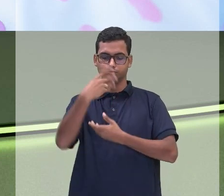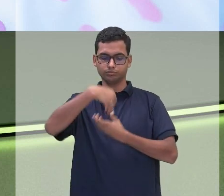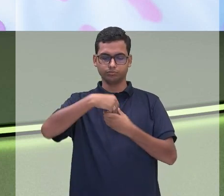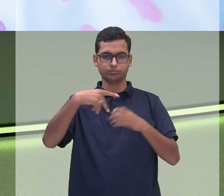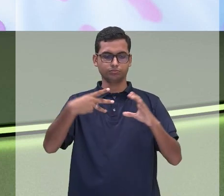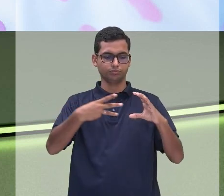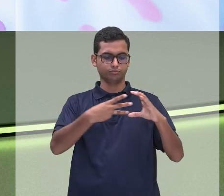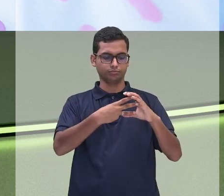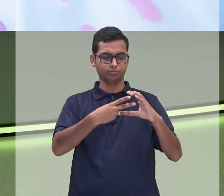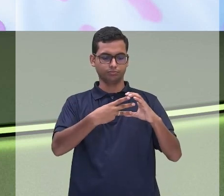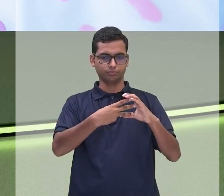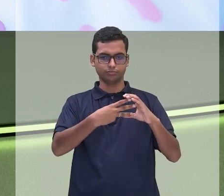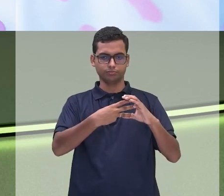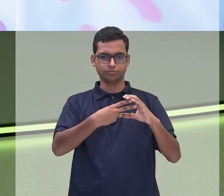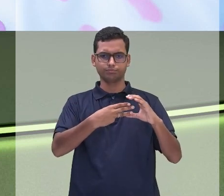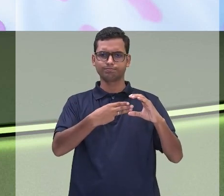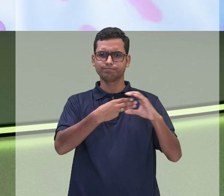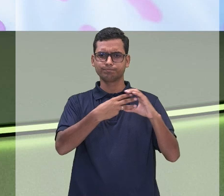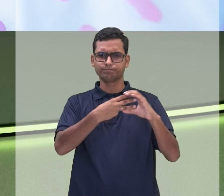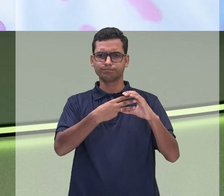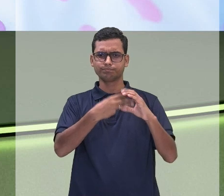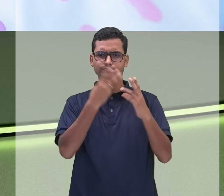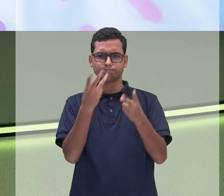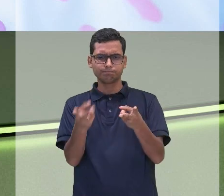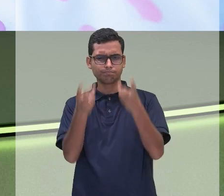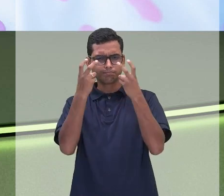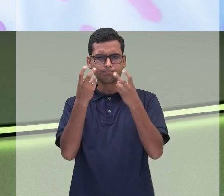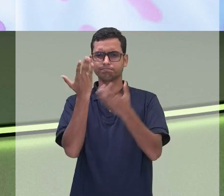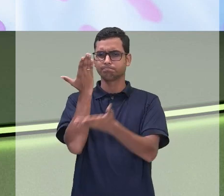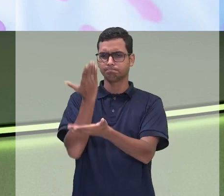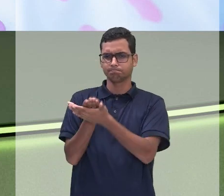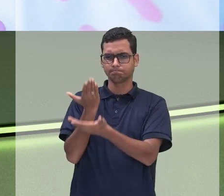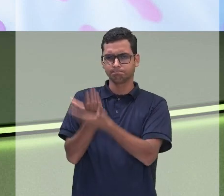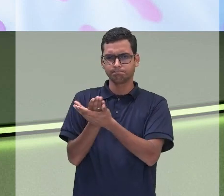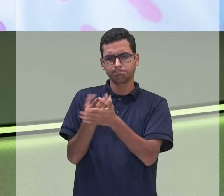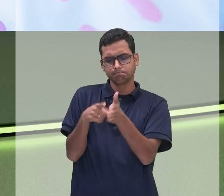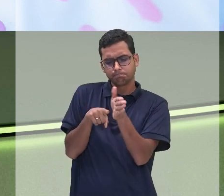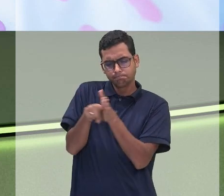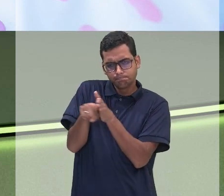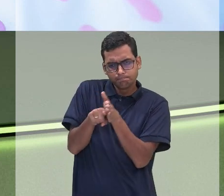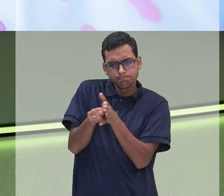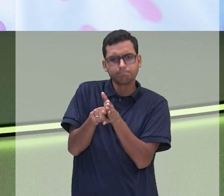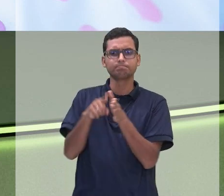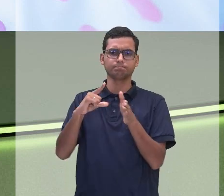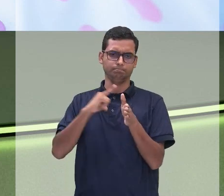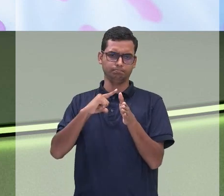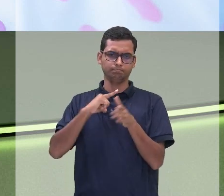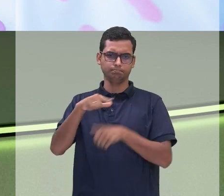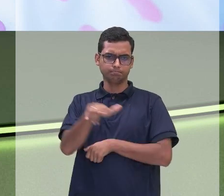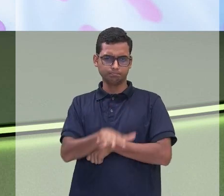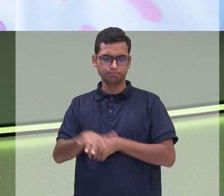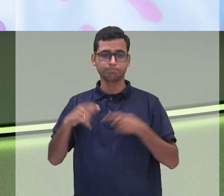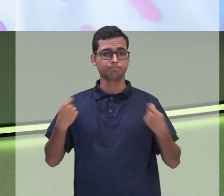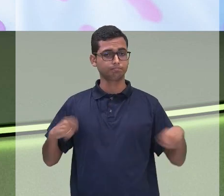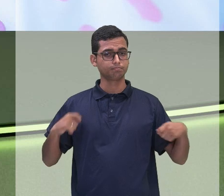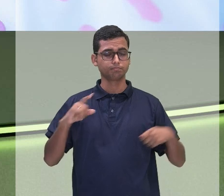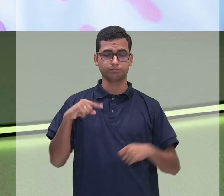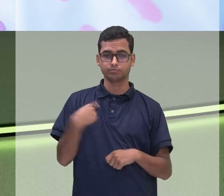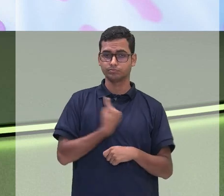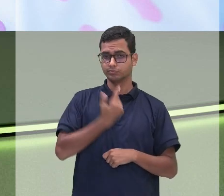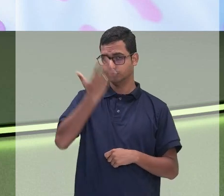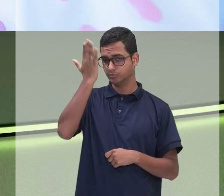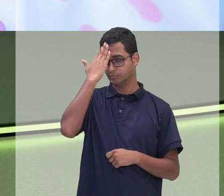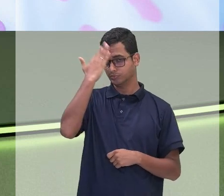gente observa que esse estudo, ele envolve esse conhecimento. É necessário a gente entender que